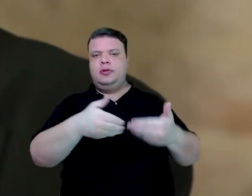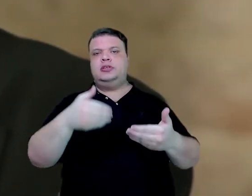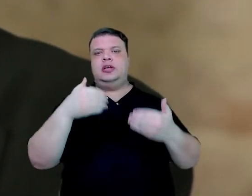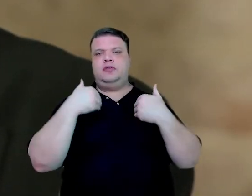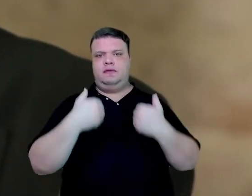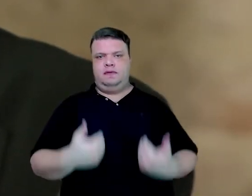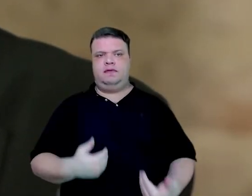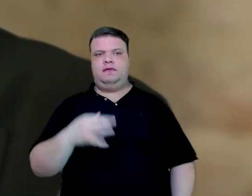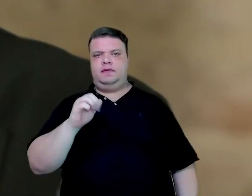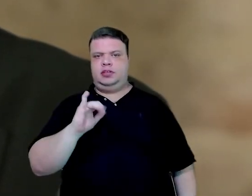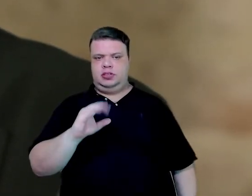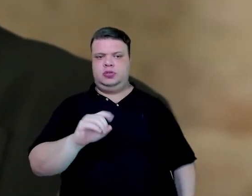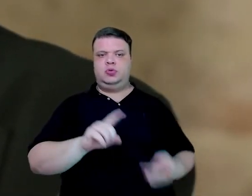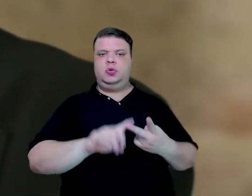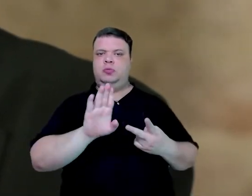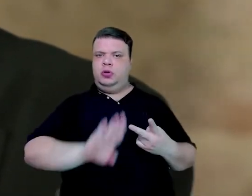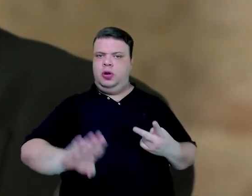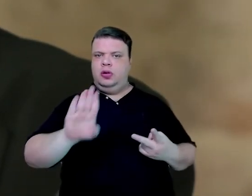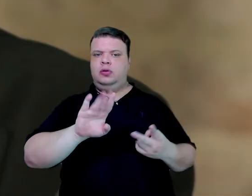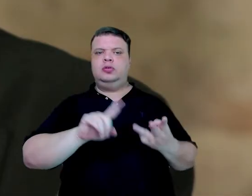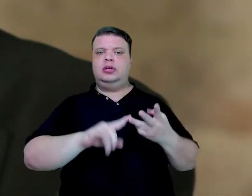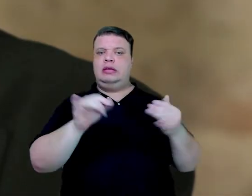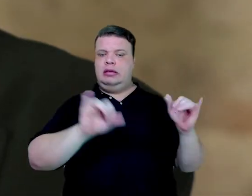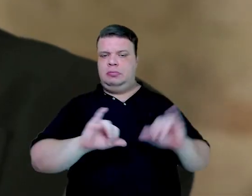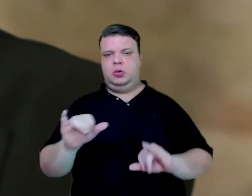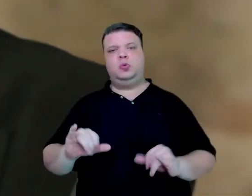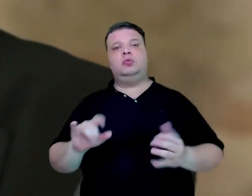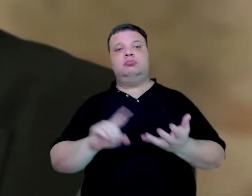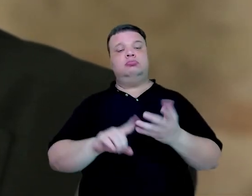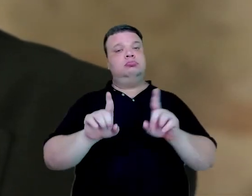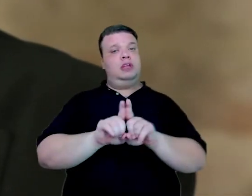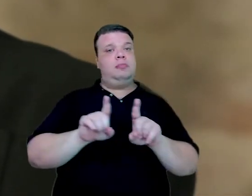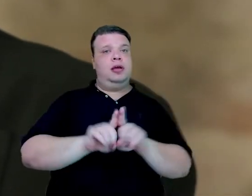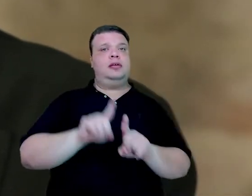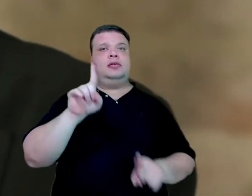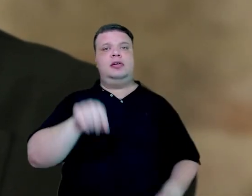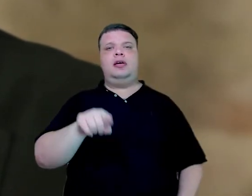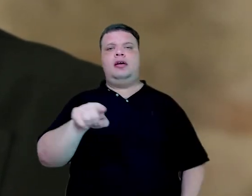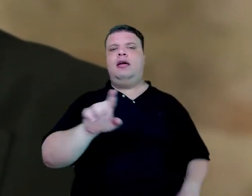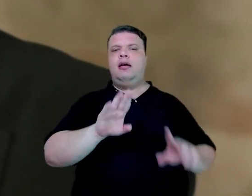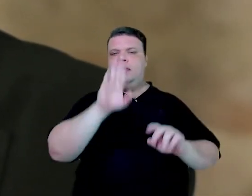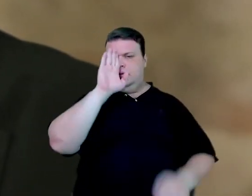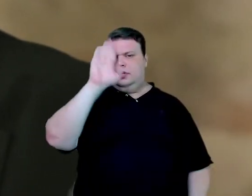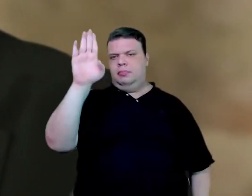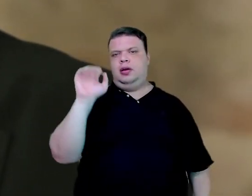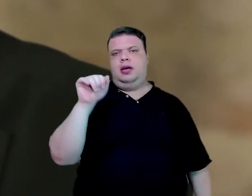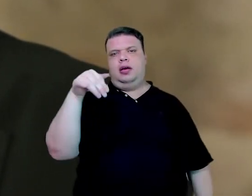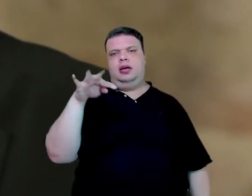da questão antrópica, ou seja, os modelos têm que ser cada vez mais